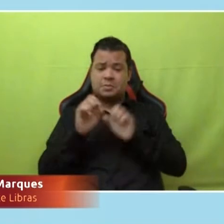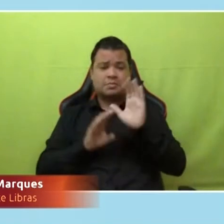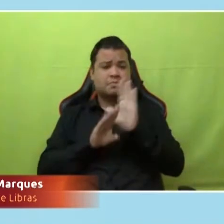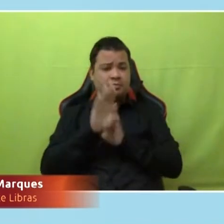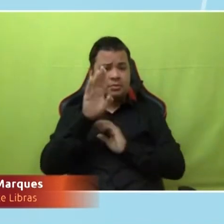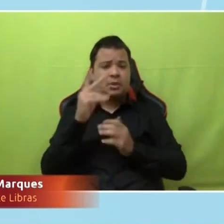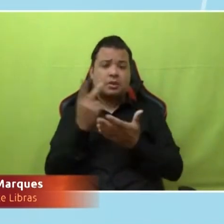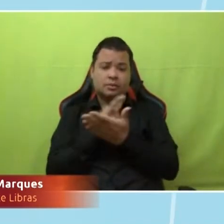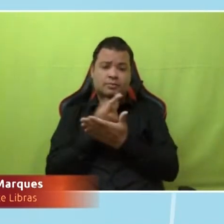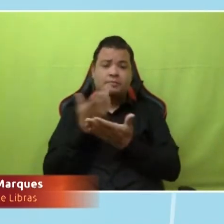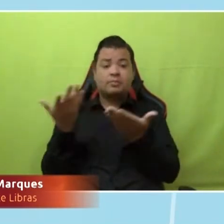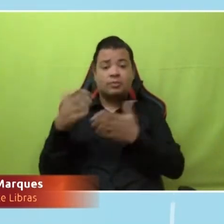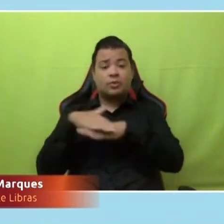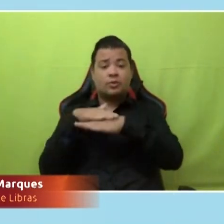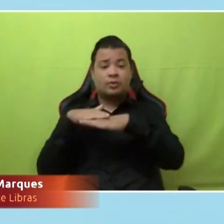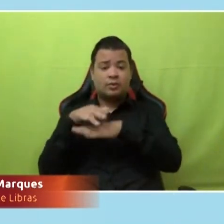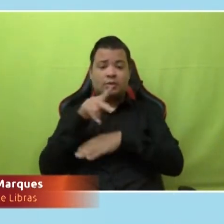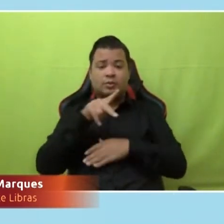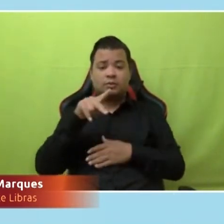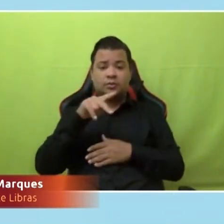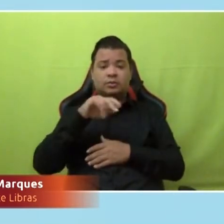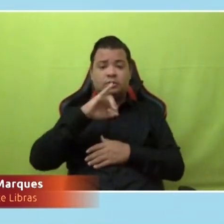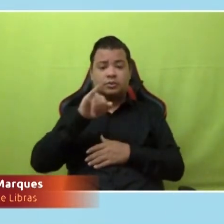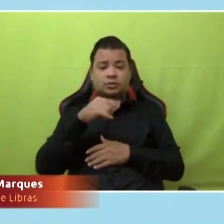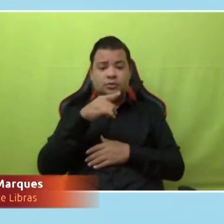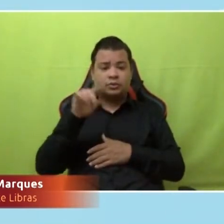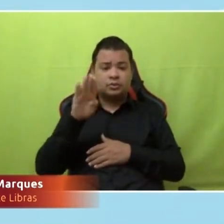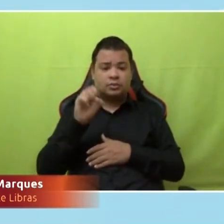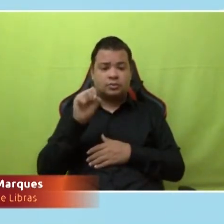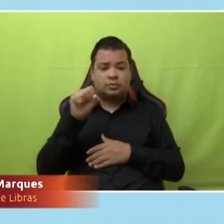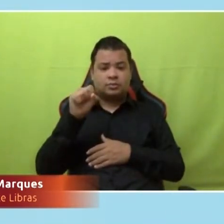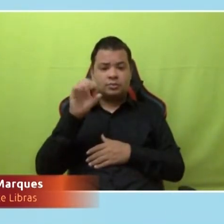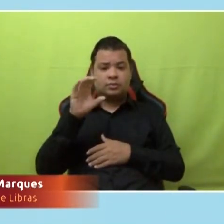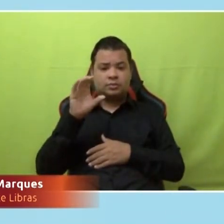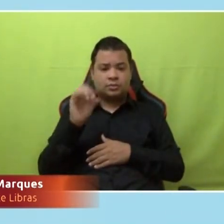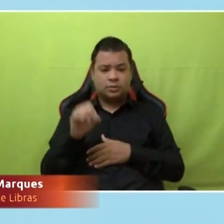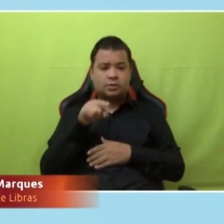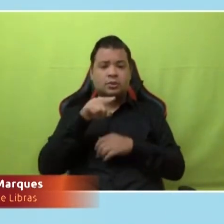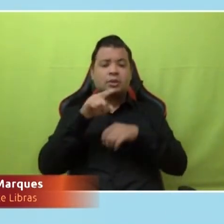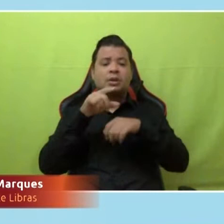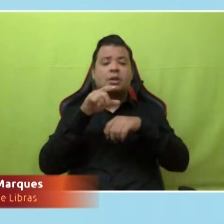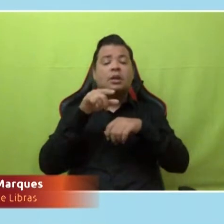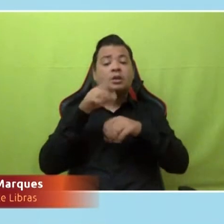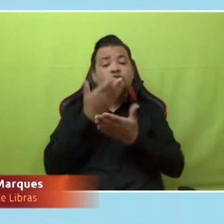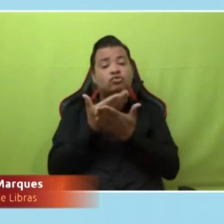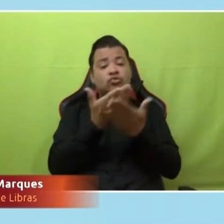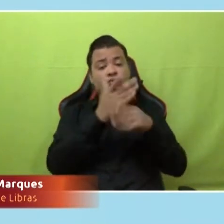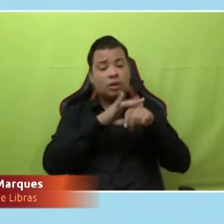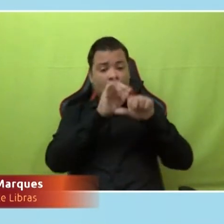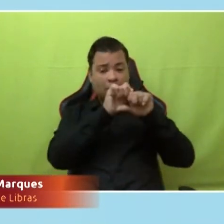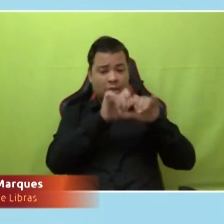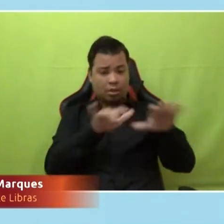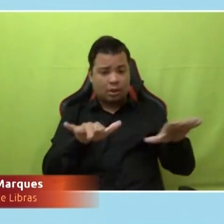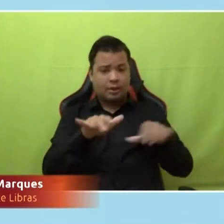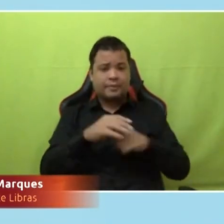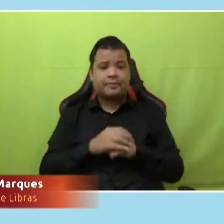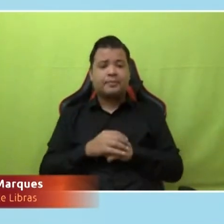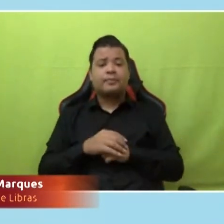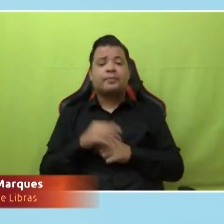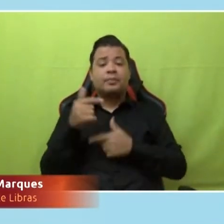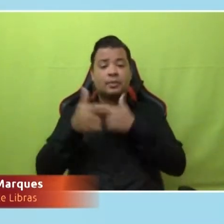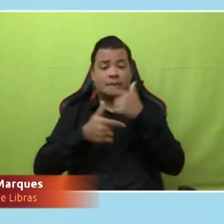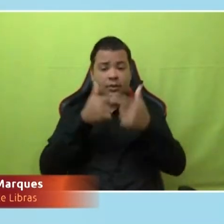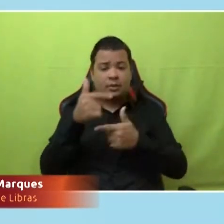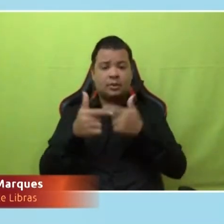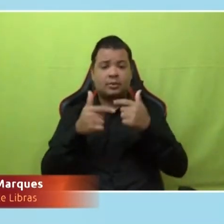Bosco Siqueira, que é epidemiologista, também trabalha no Instituto de Patologia Tropical e Saúde Pública, aqui da Universidade Federal de Goiás. Muito obrigada pela